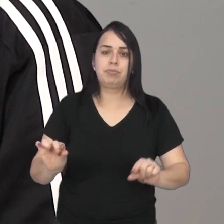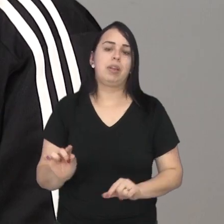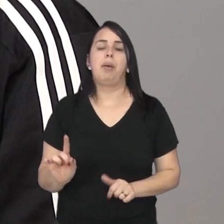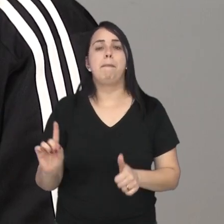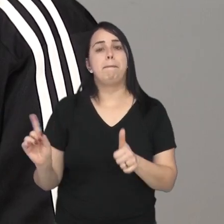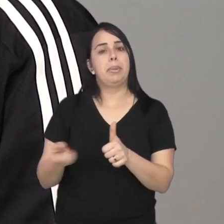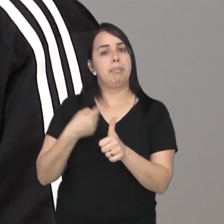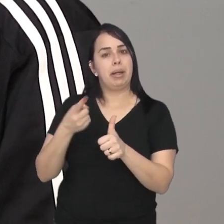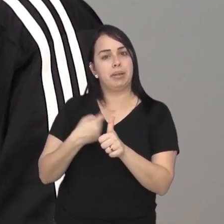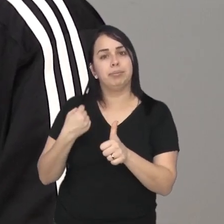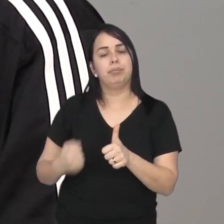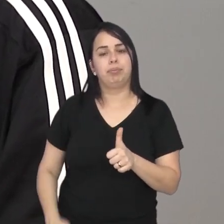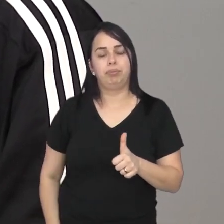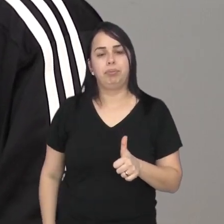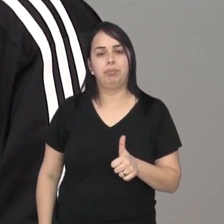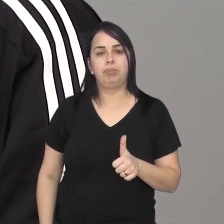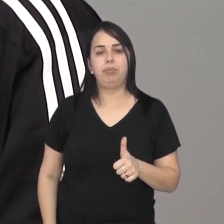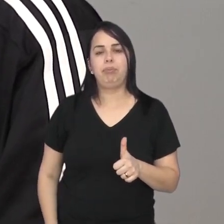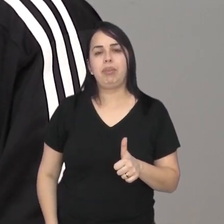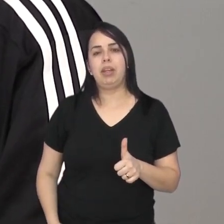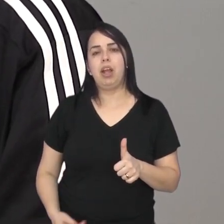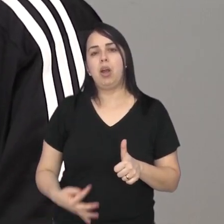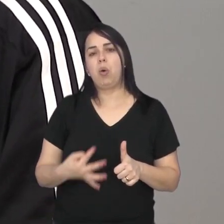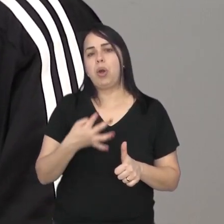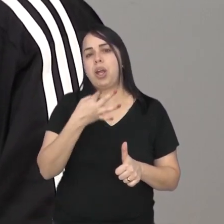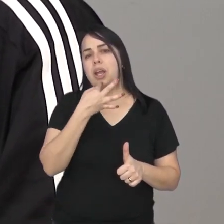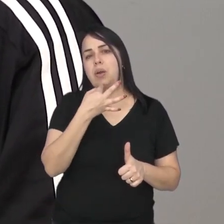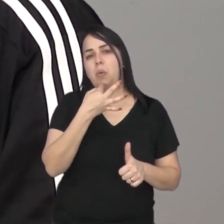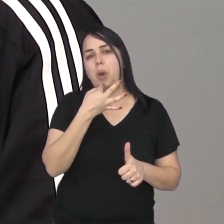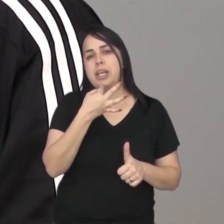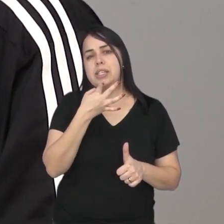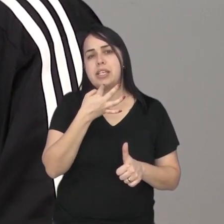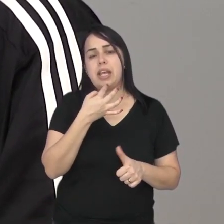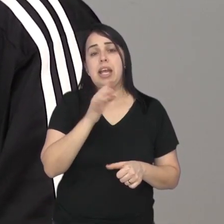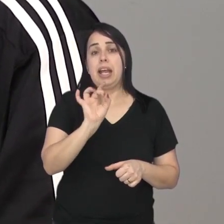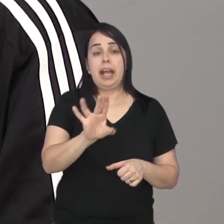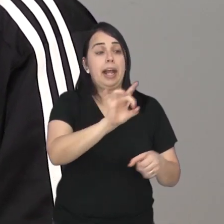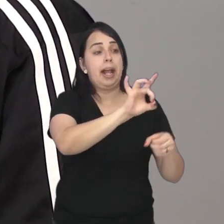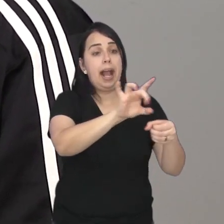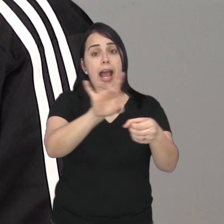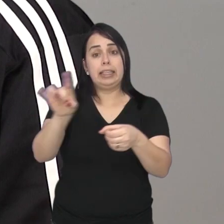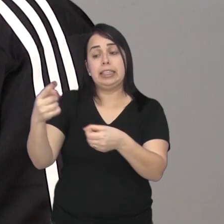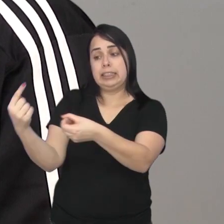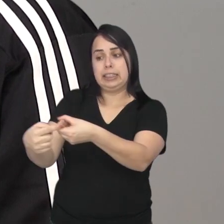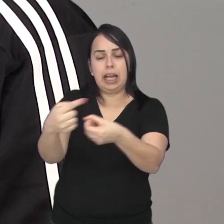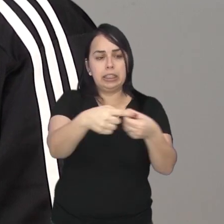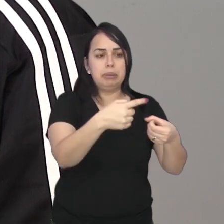O primeiro passo é conhecer a situação de cada município.